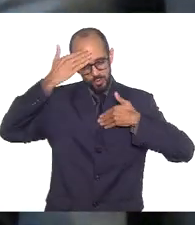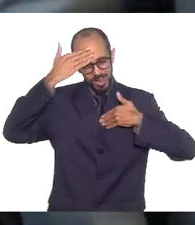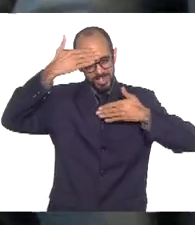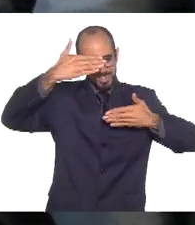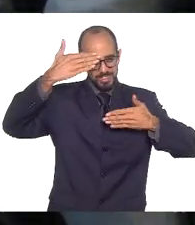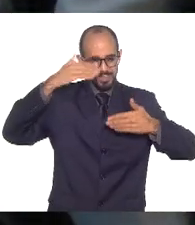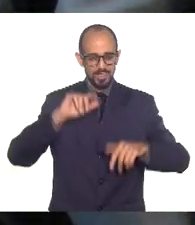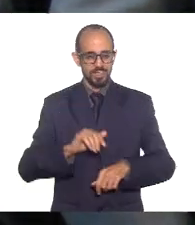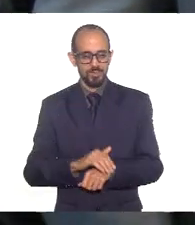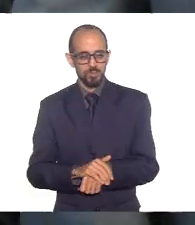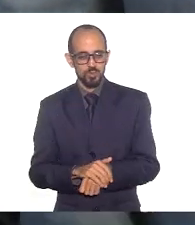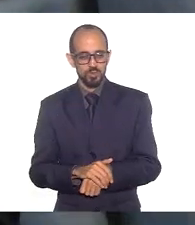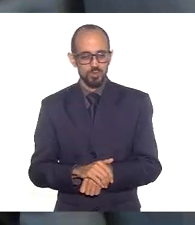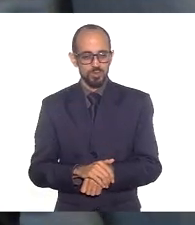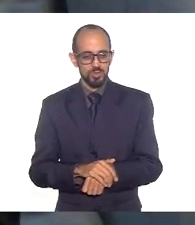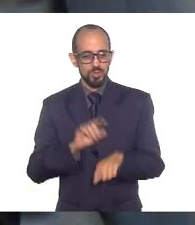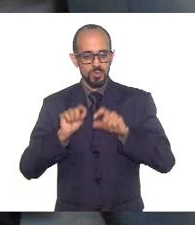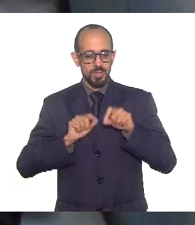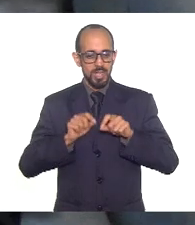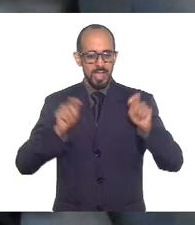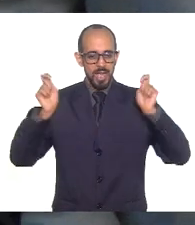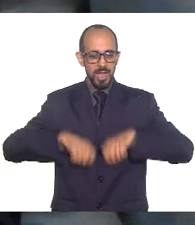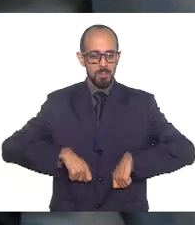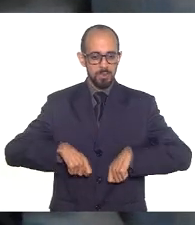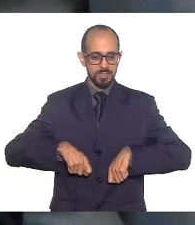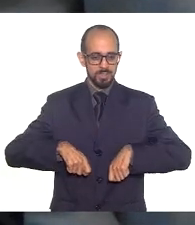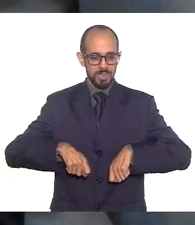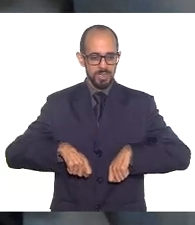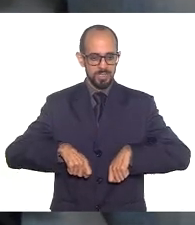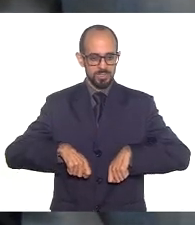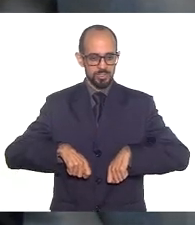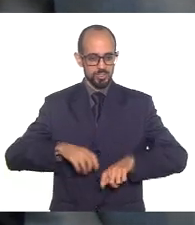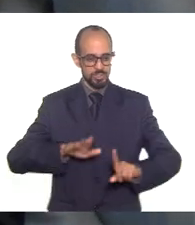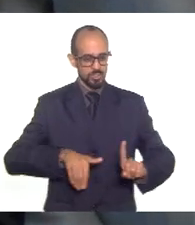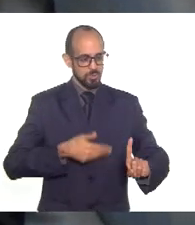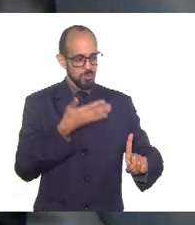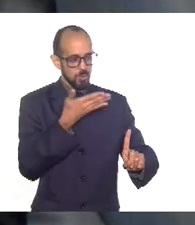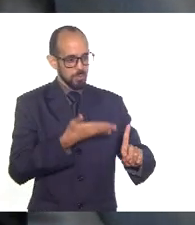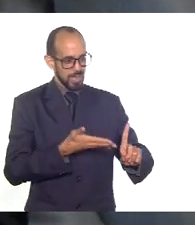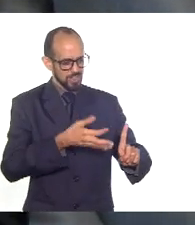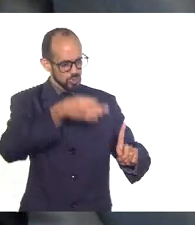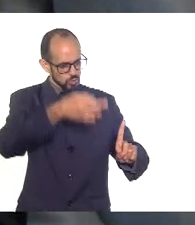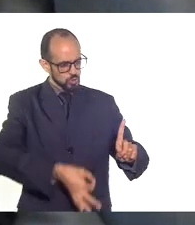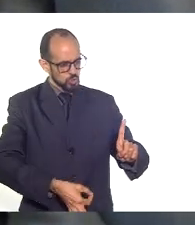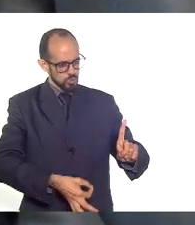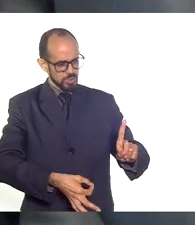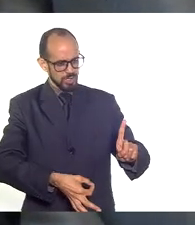hoje a possibilidade de prestar uma homenagem justa